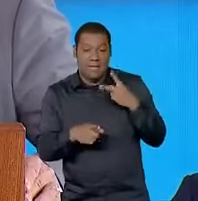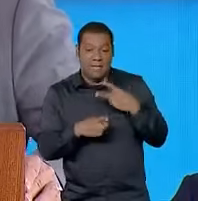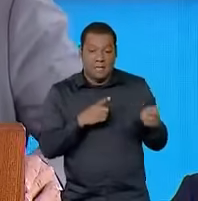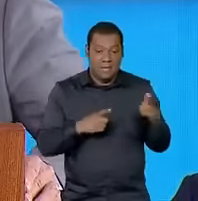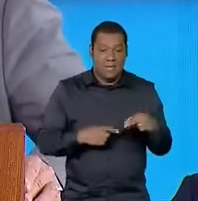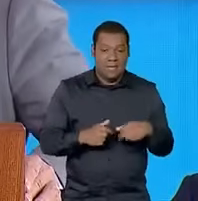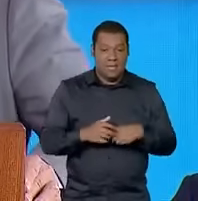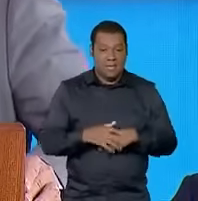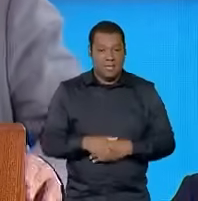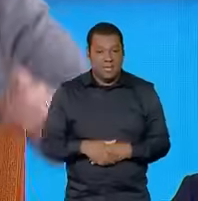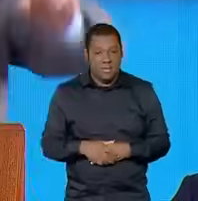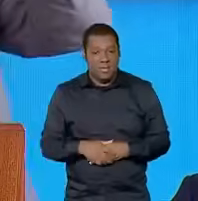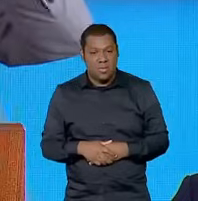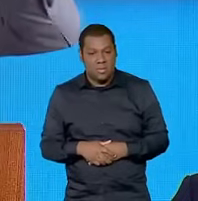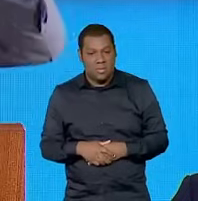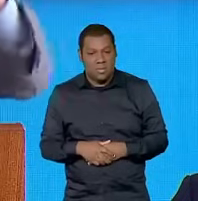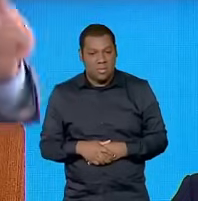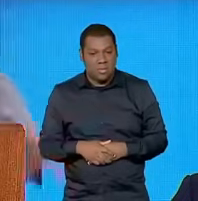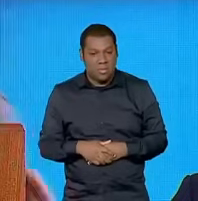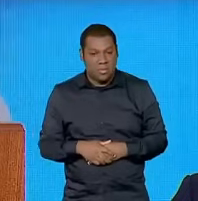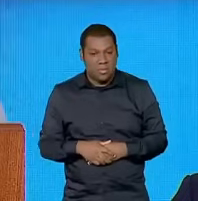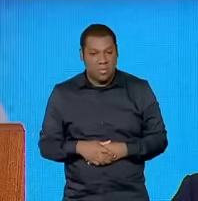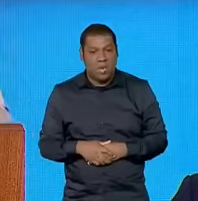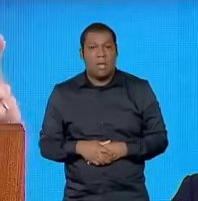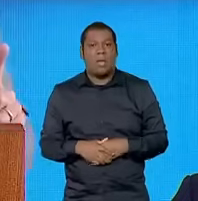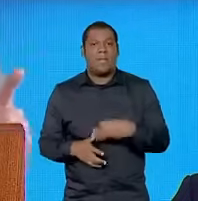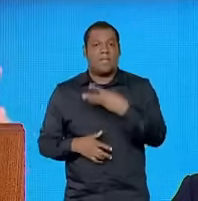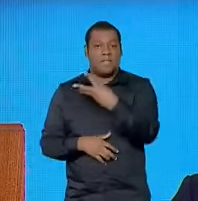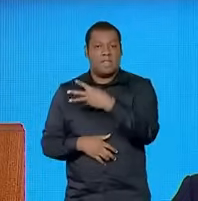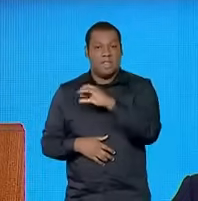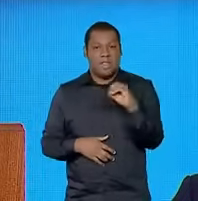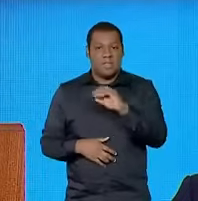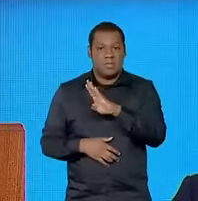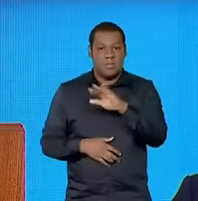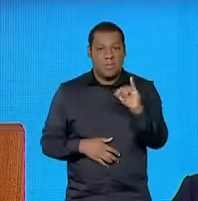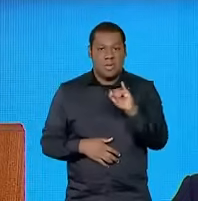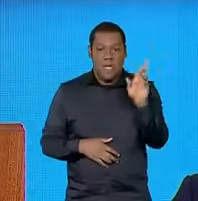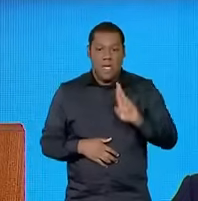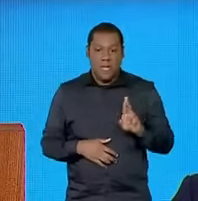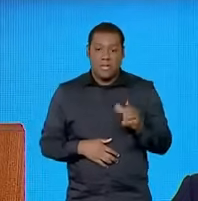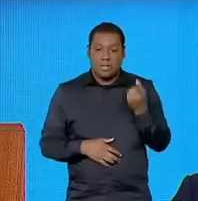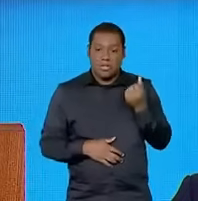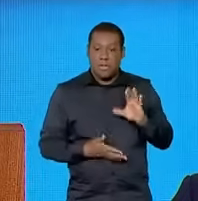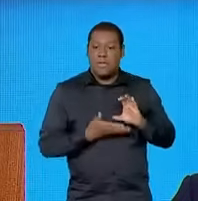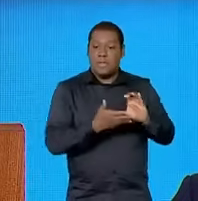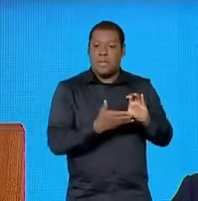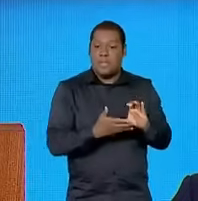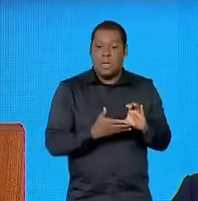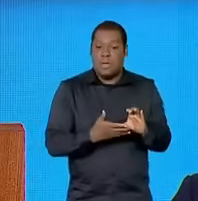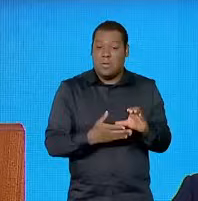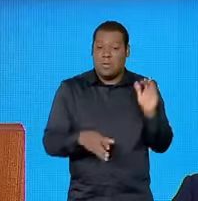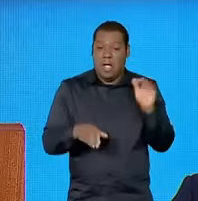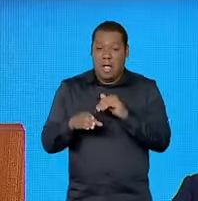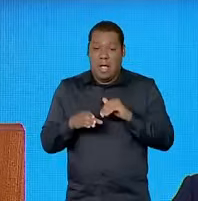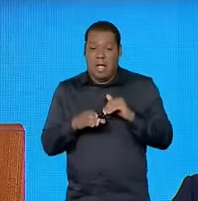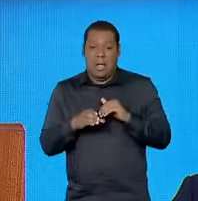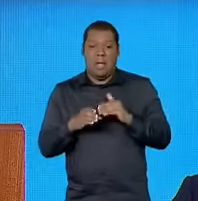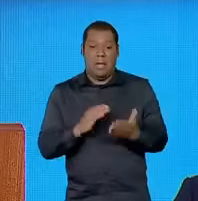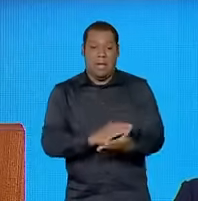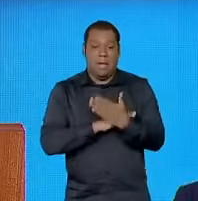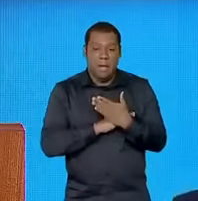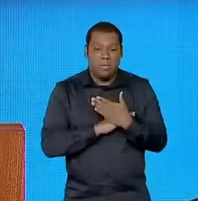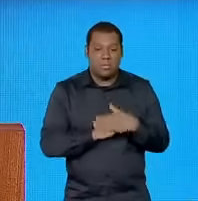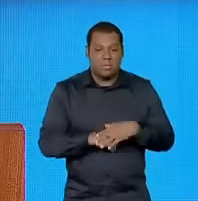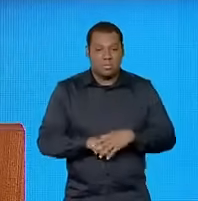equivalente a 300 bilhões de reais, na perspectiva de ganhar as eleições. Então, veja, nós encontramos esse país